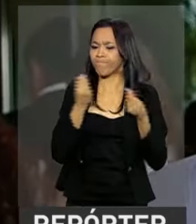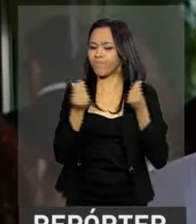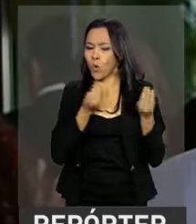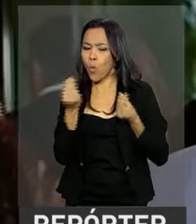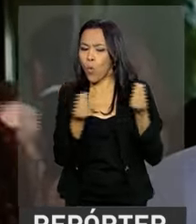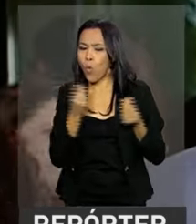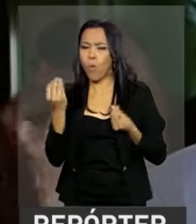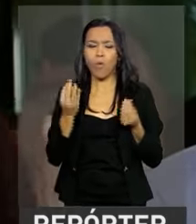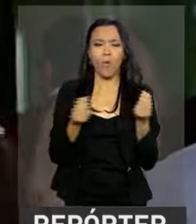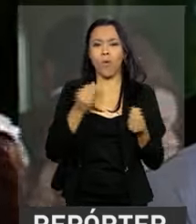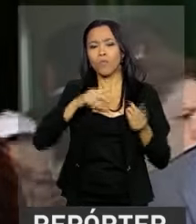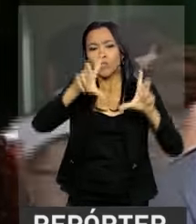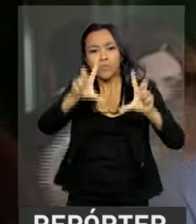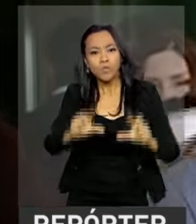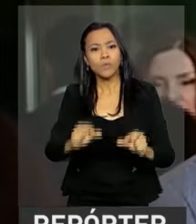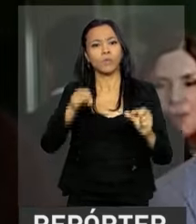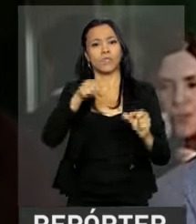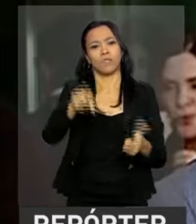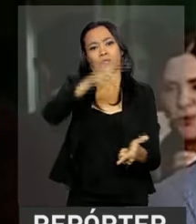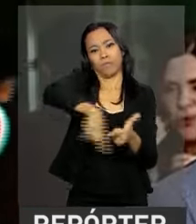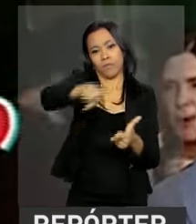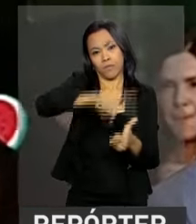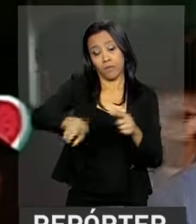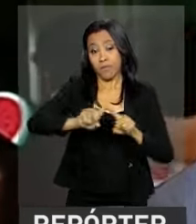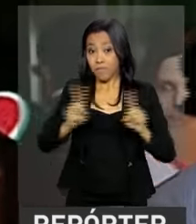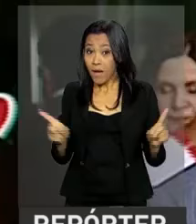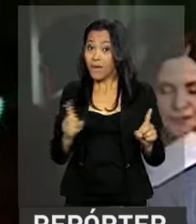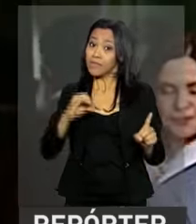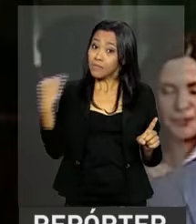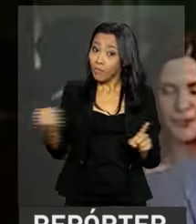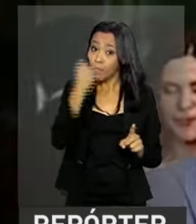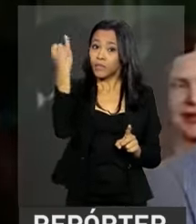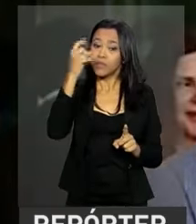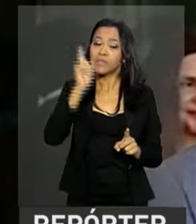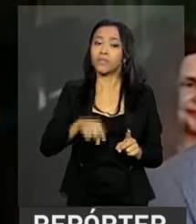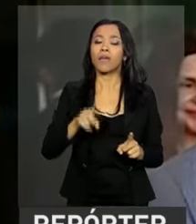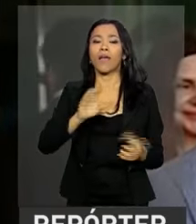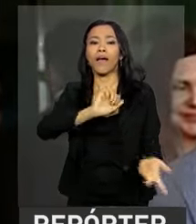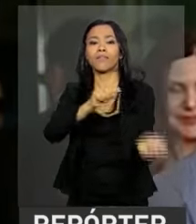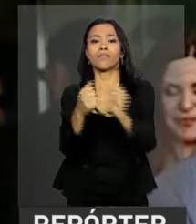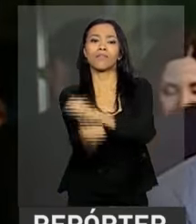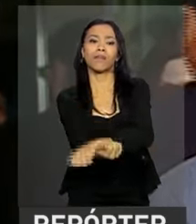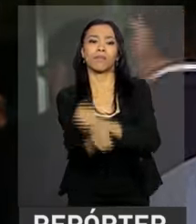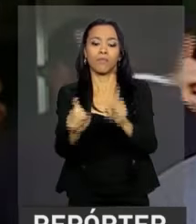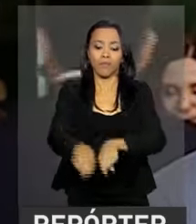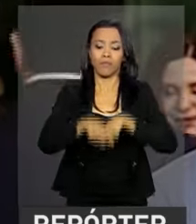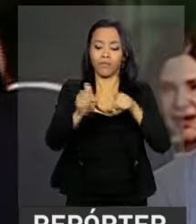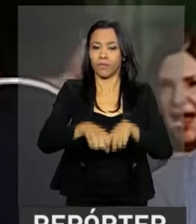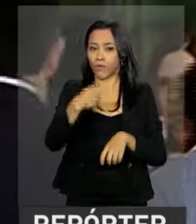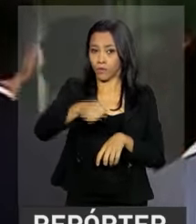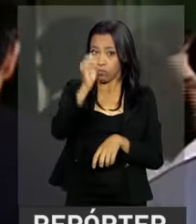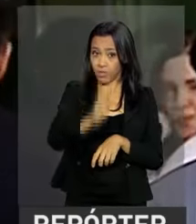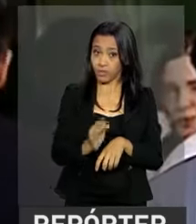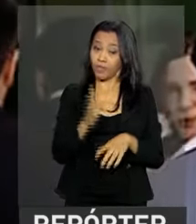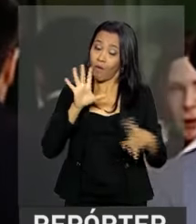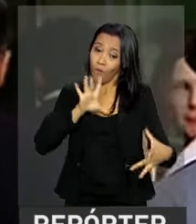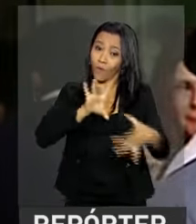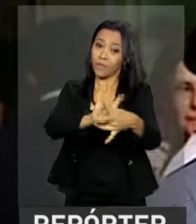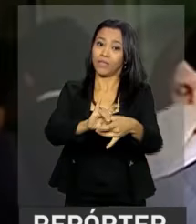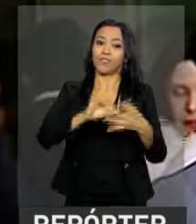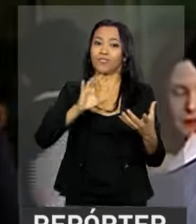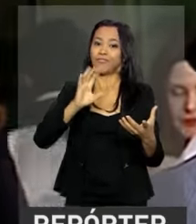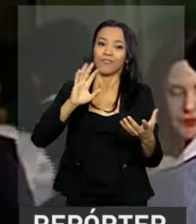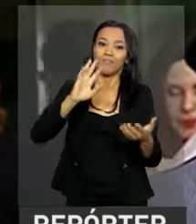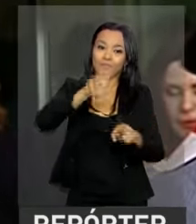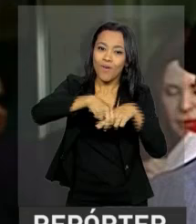os riscos relacionados à mudança de clima mas mais importante para adaptar a agricultura brasileira a uma realidade de mudanças